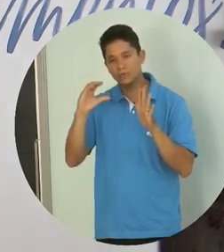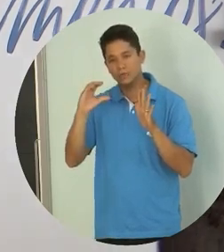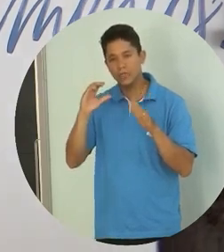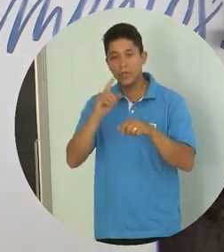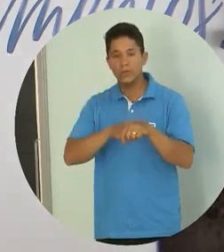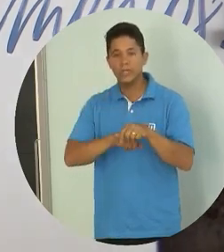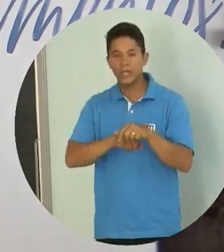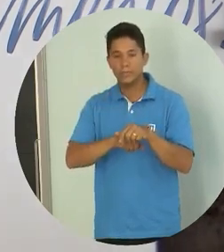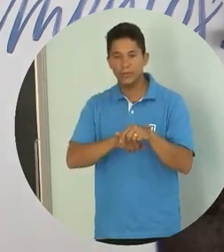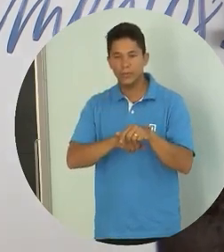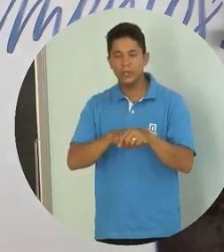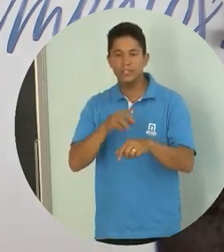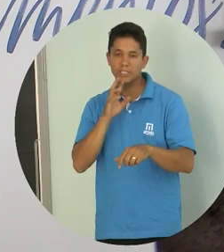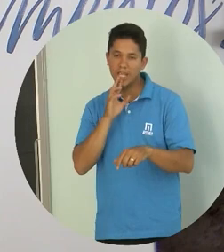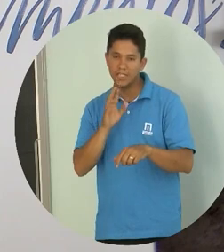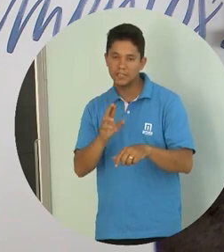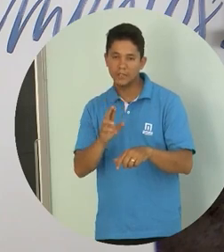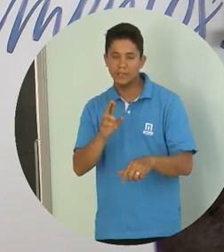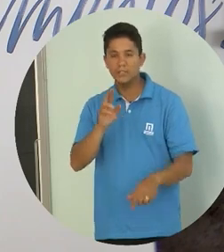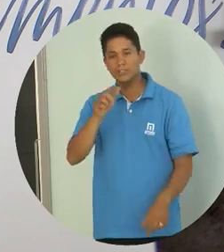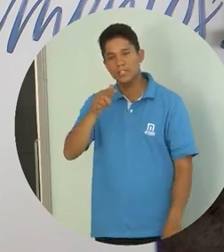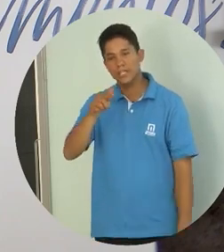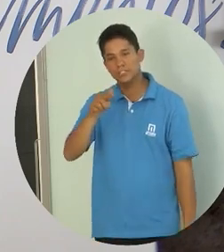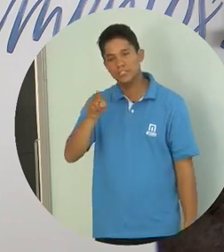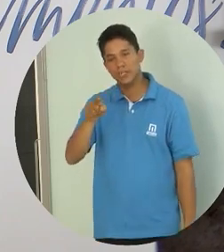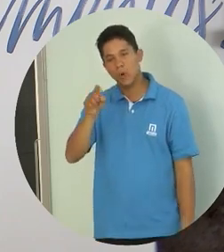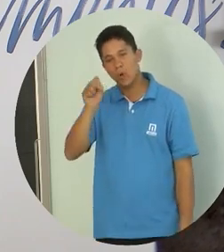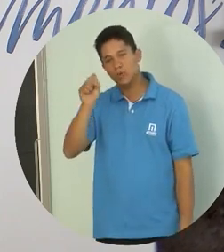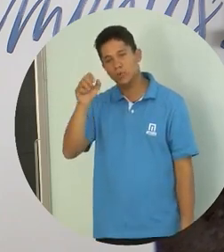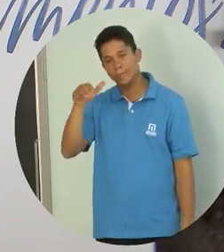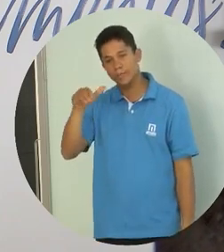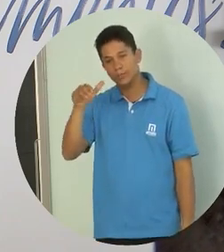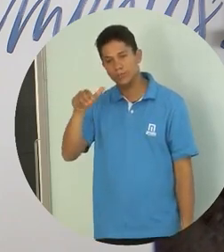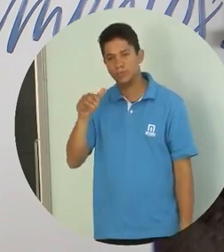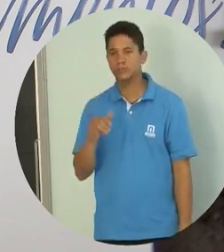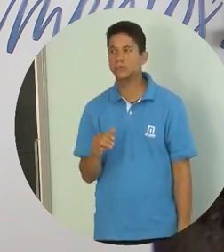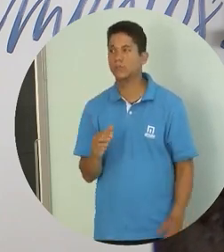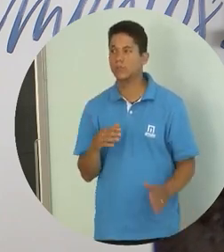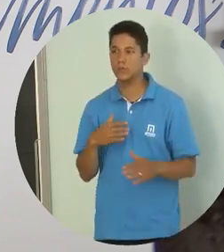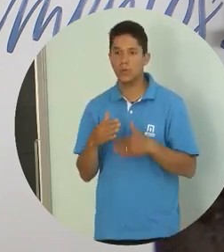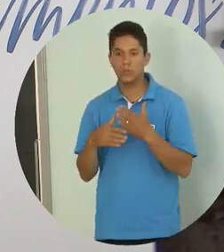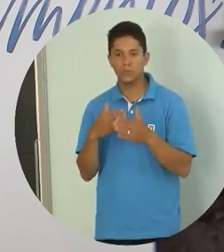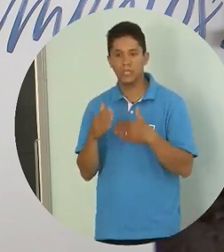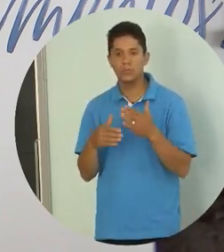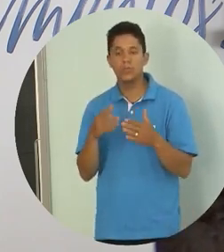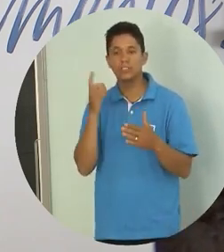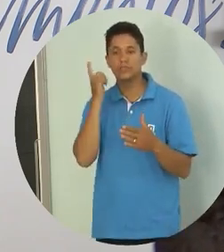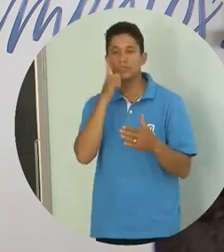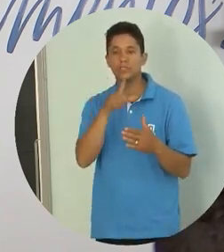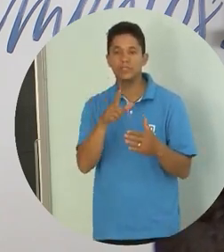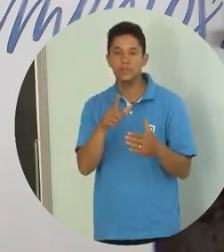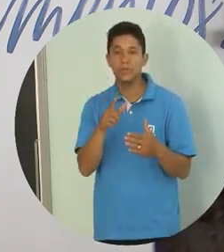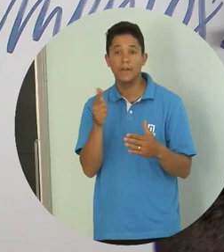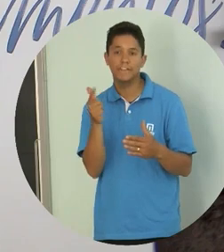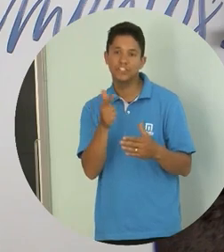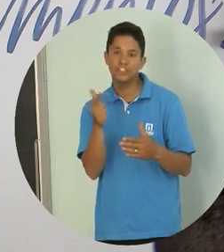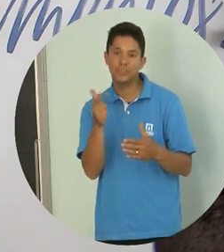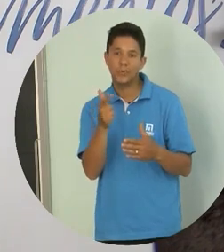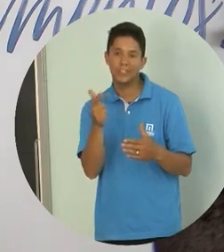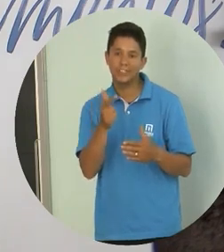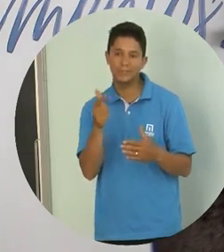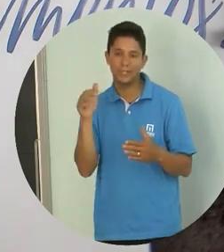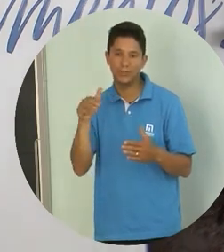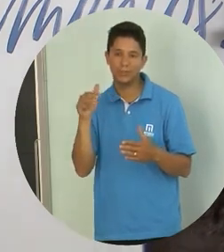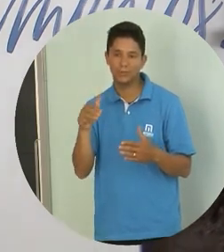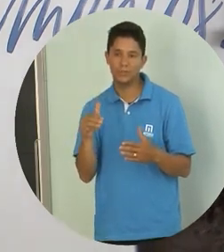Com o resfriamento, a gente já chegou a atingir 22, 23, igual eu falei. Um tempo máximo, não sei se tem